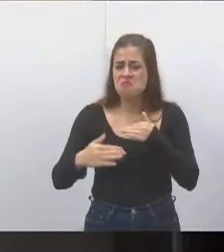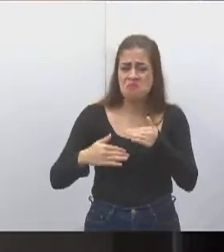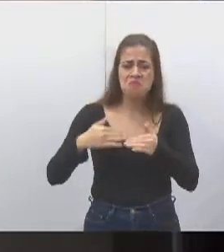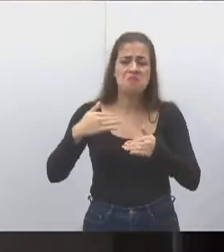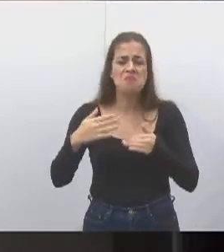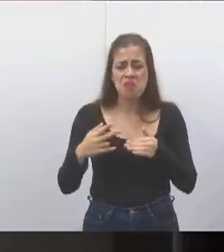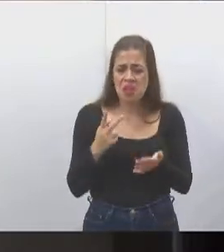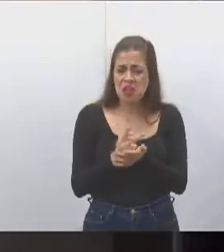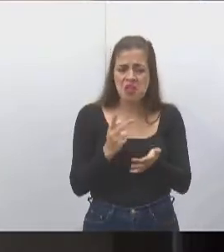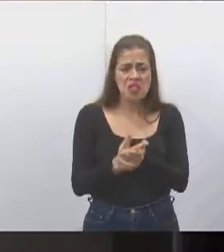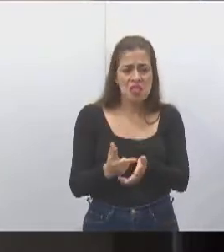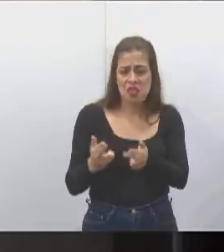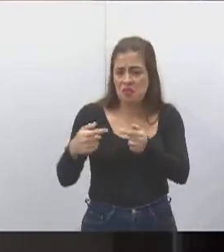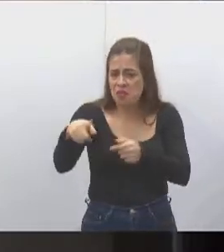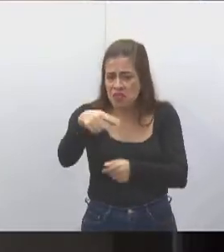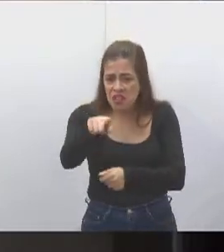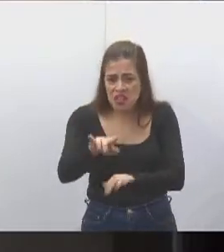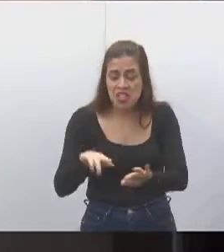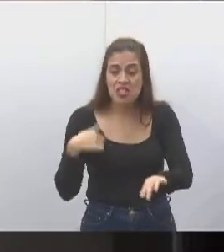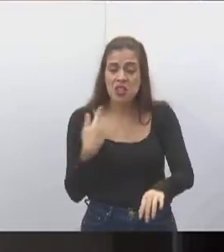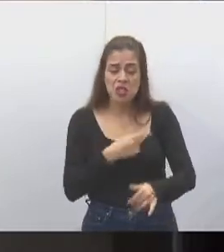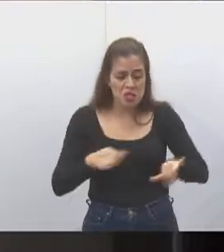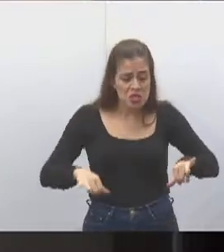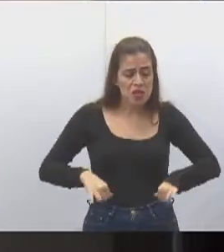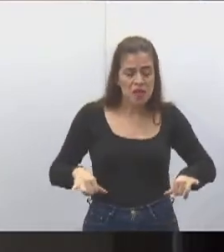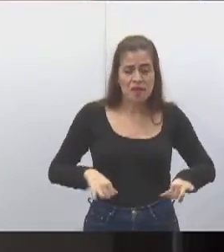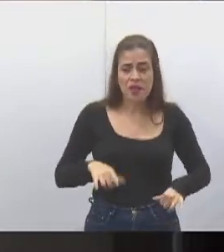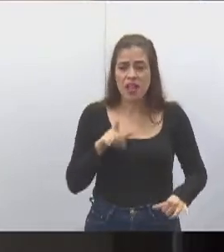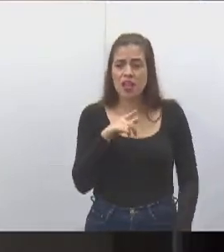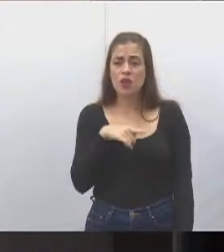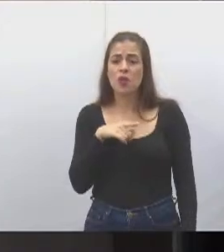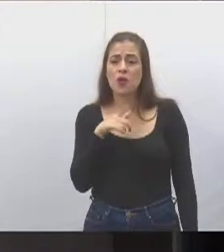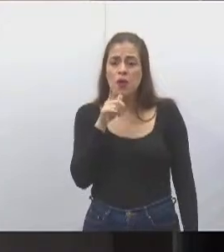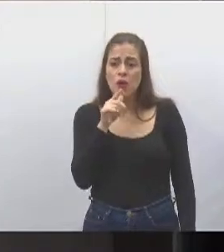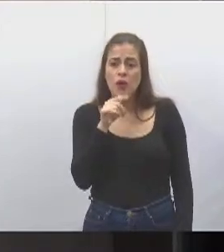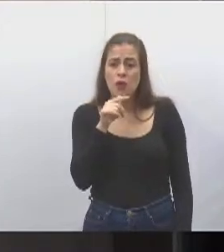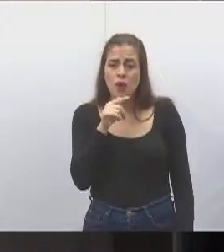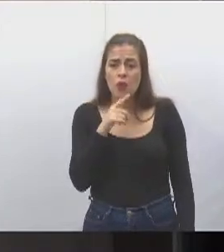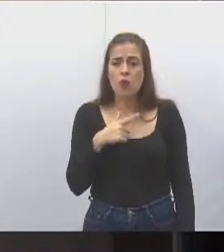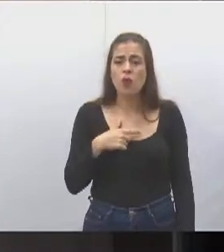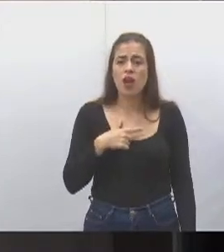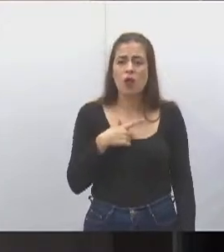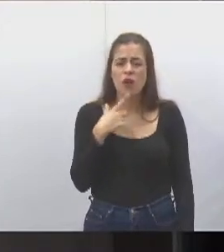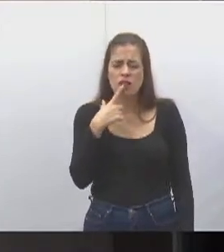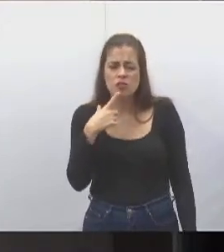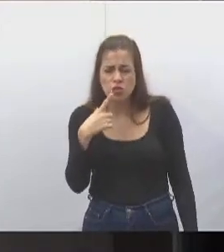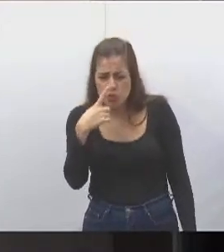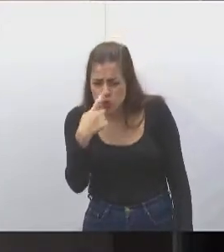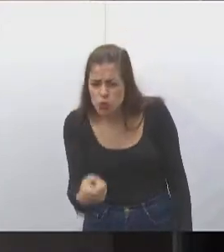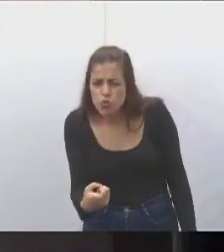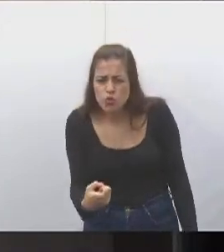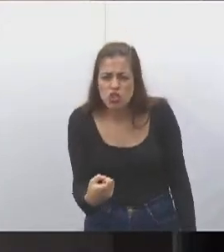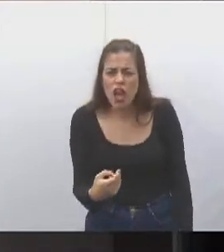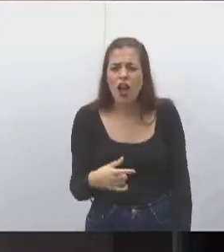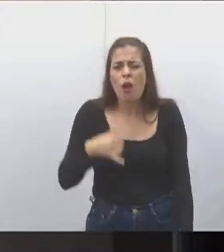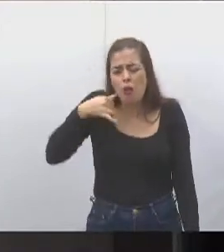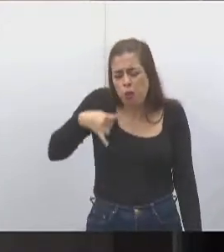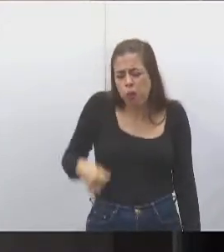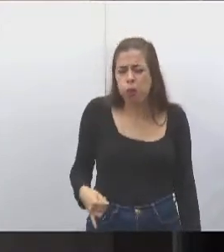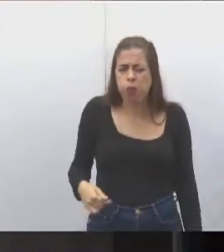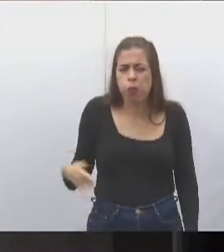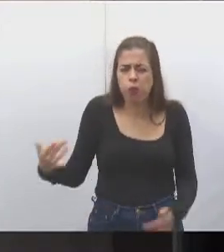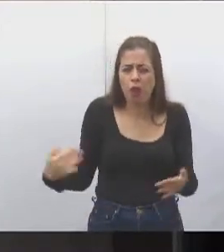mesmo jeito e a gente sofrendo com água de esgoto, com água de fezes, com bosta mesmo, a palavra é essa, dentro da casa. Eu tenho um